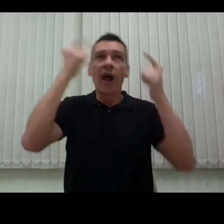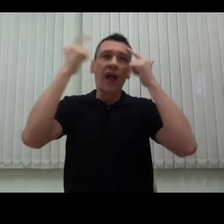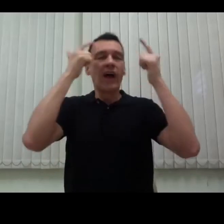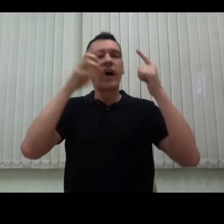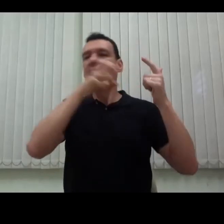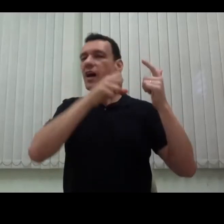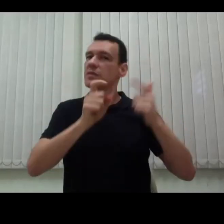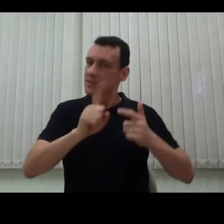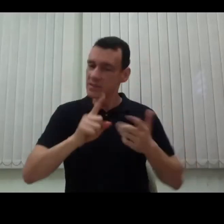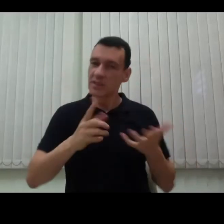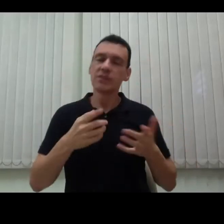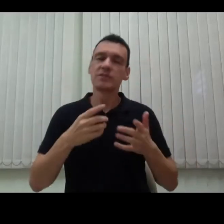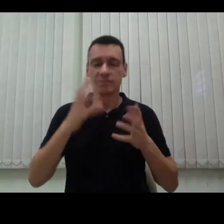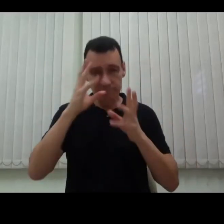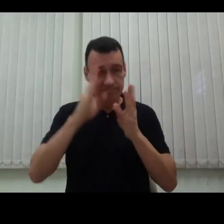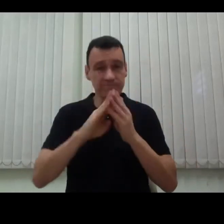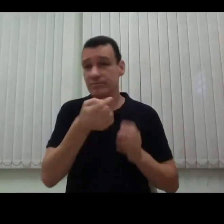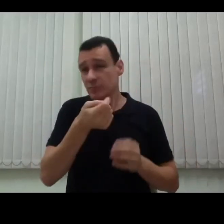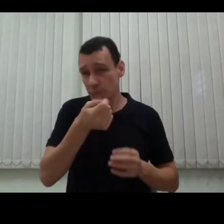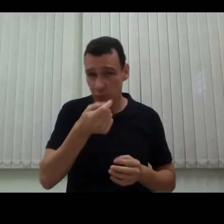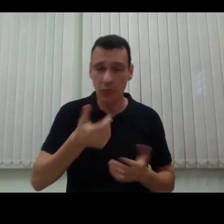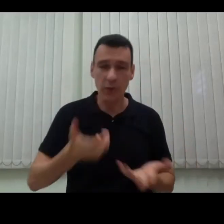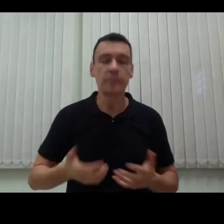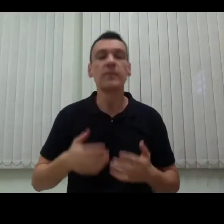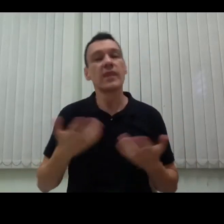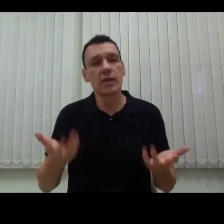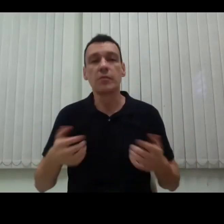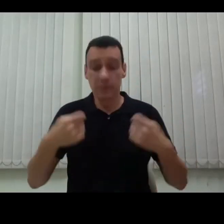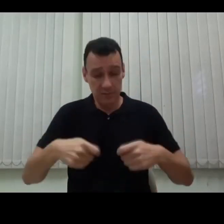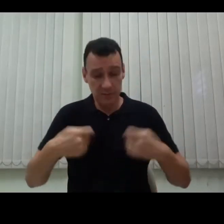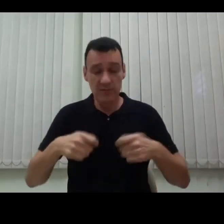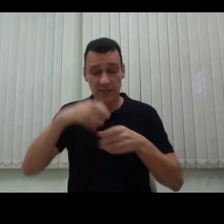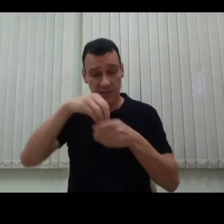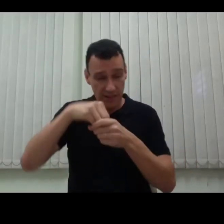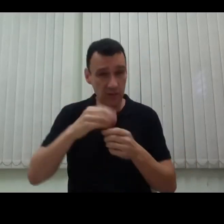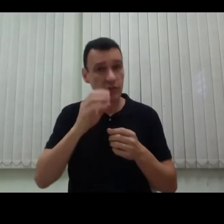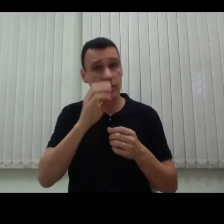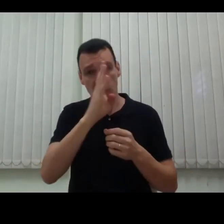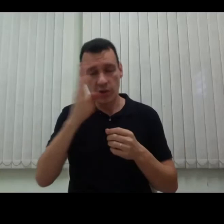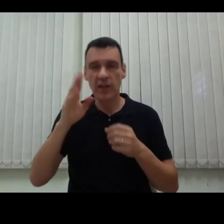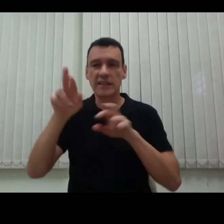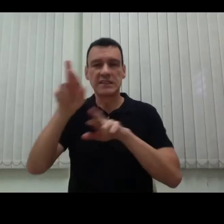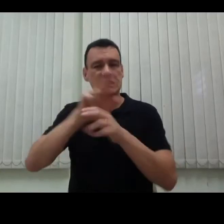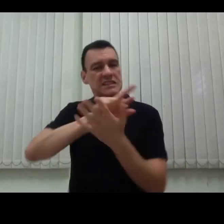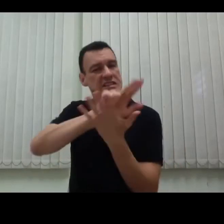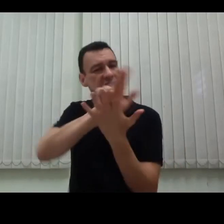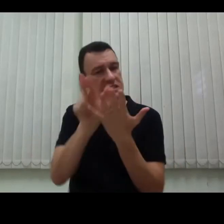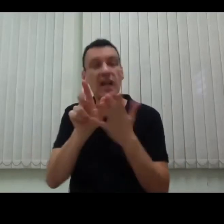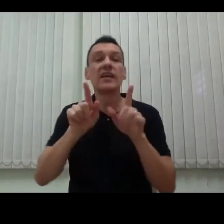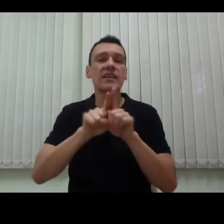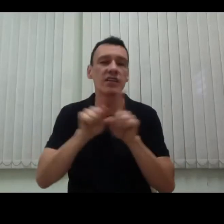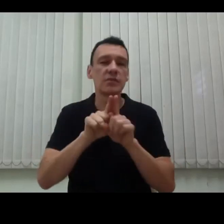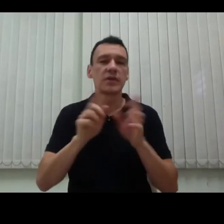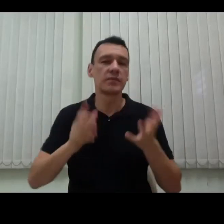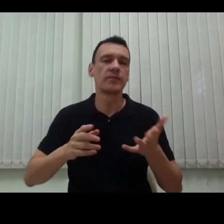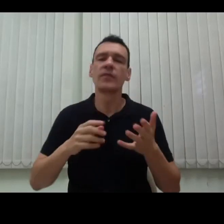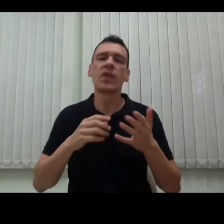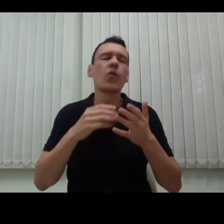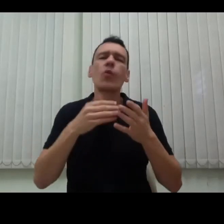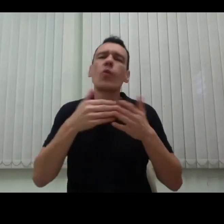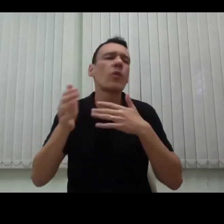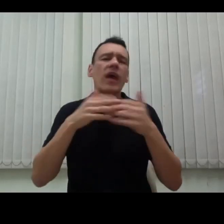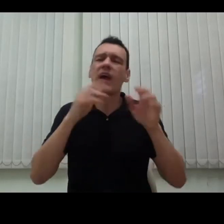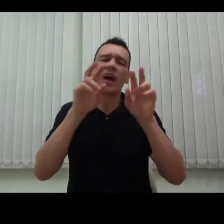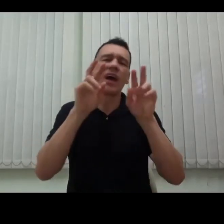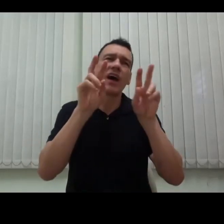acervos, né? Critérios que garantam que a cada gênero que a gente leve para uma biblioteca, para um espaço de leitura, que a gente